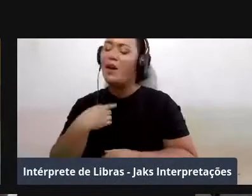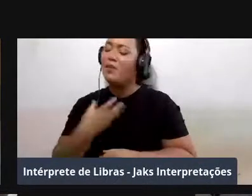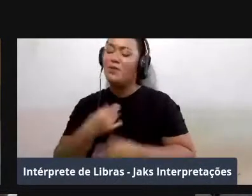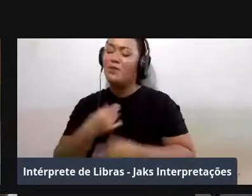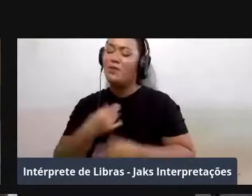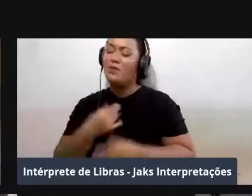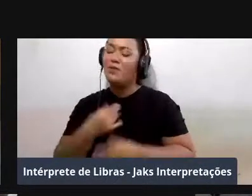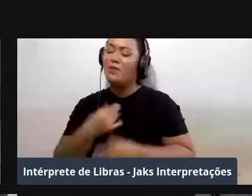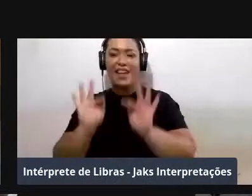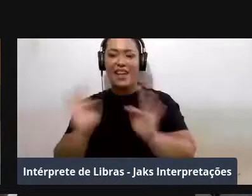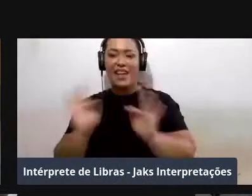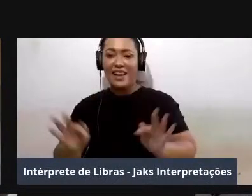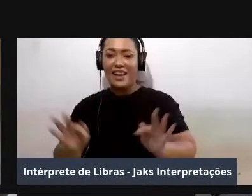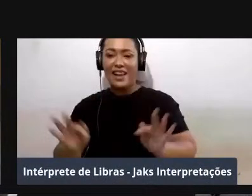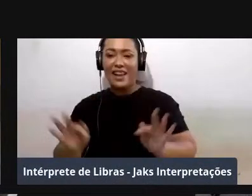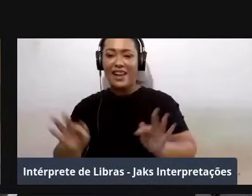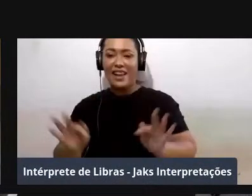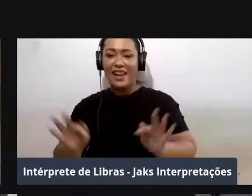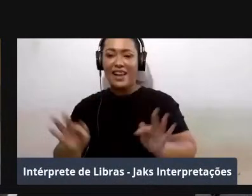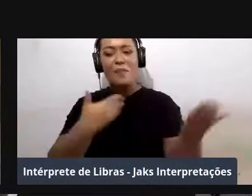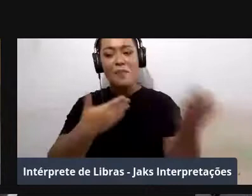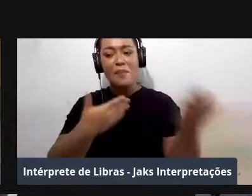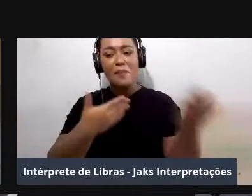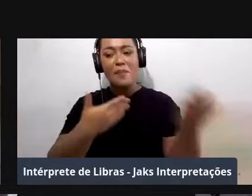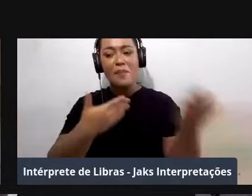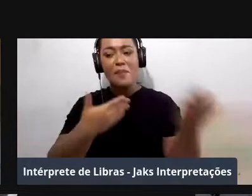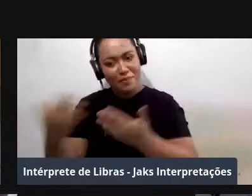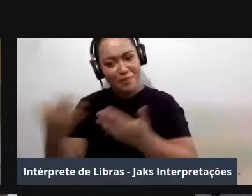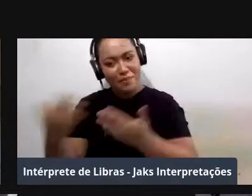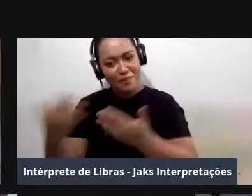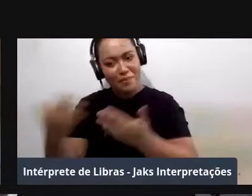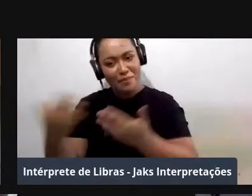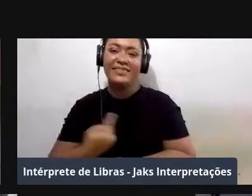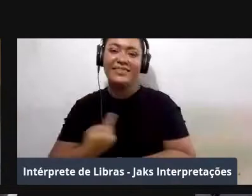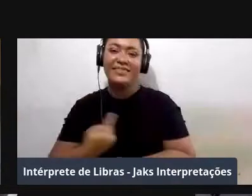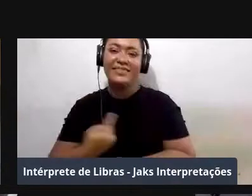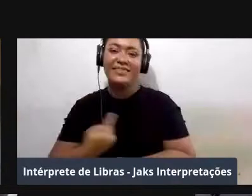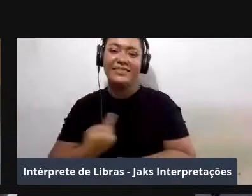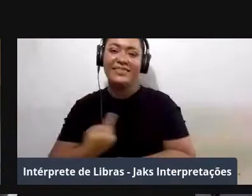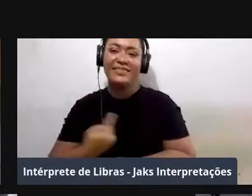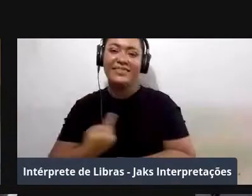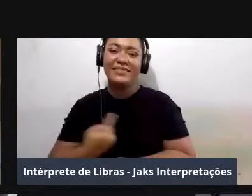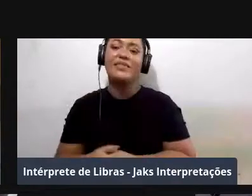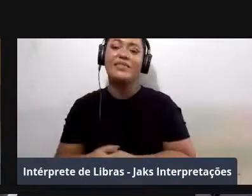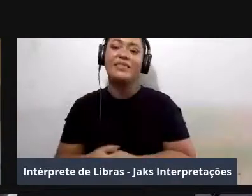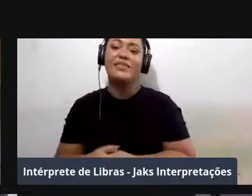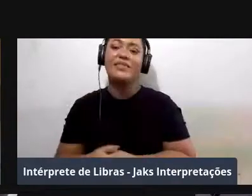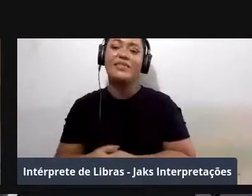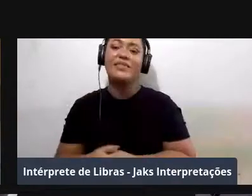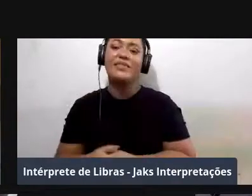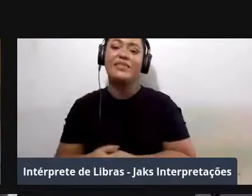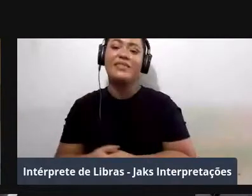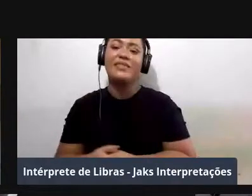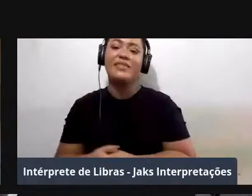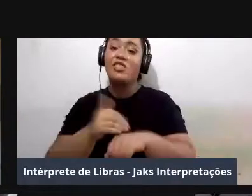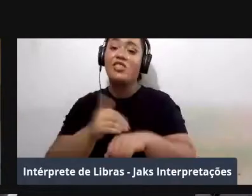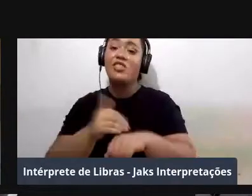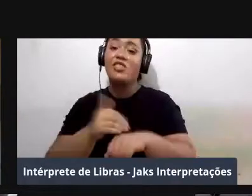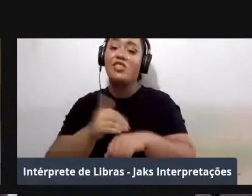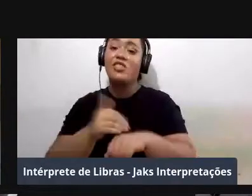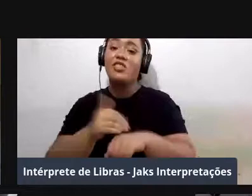mais oficial, ela que é a porta-voz aí do projeto, tá? Beijão e tudo de bom.